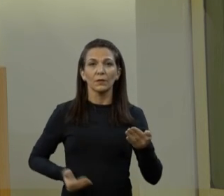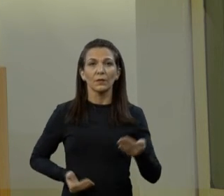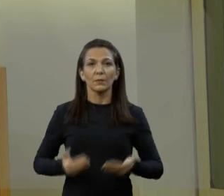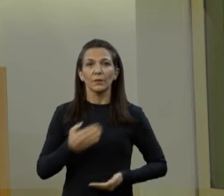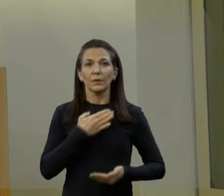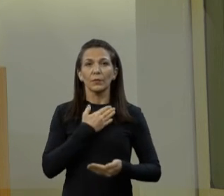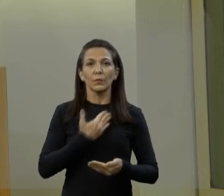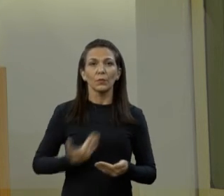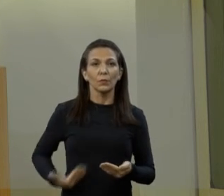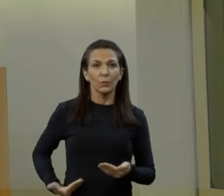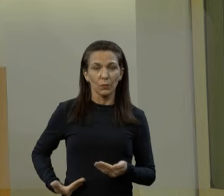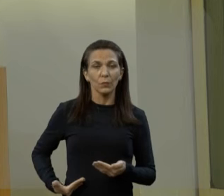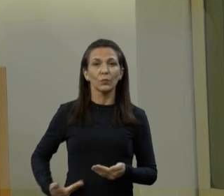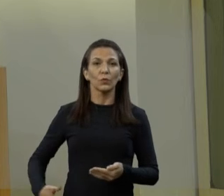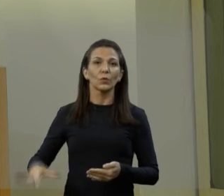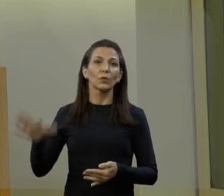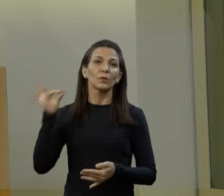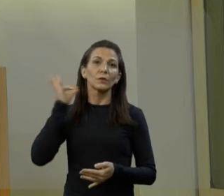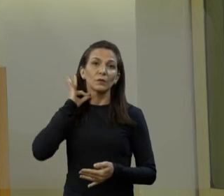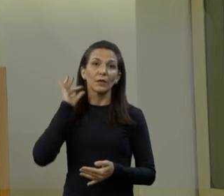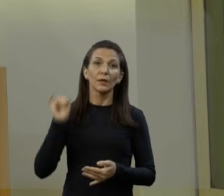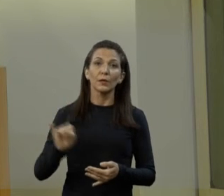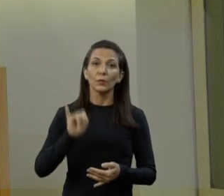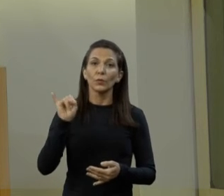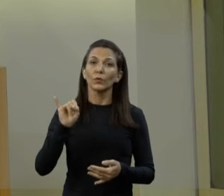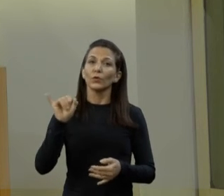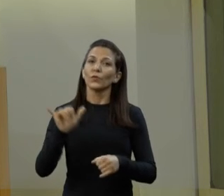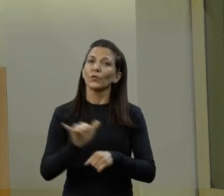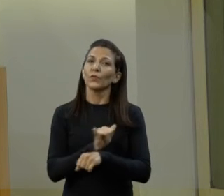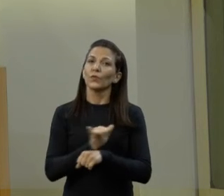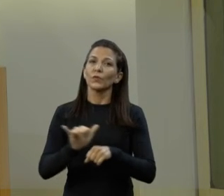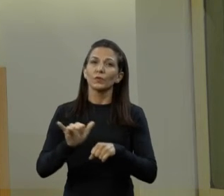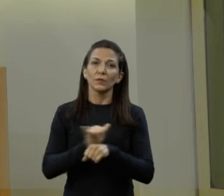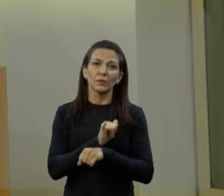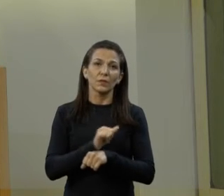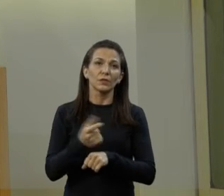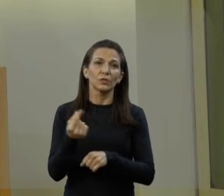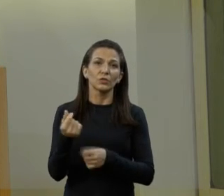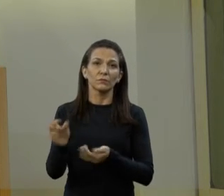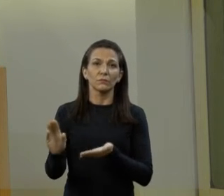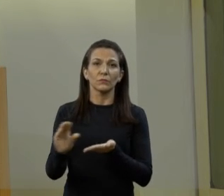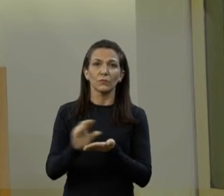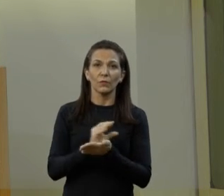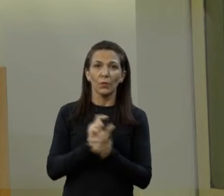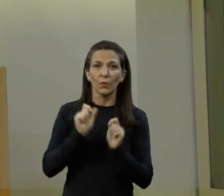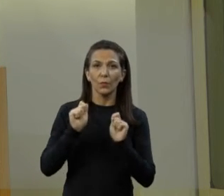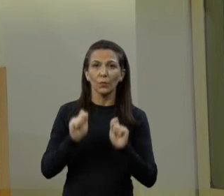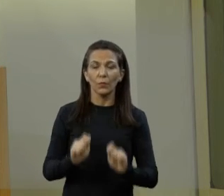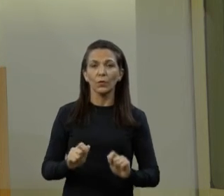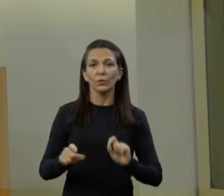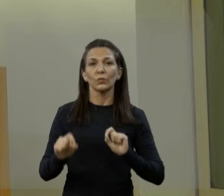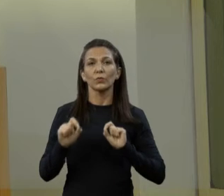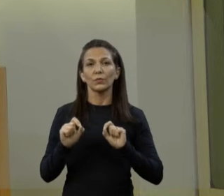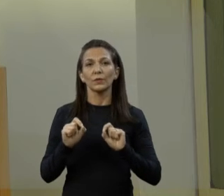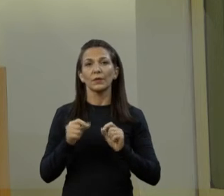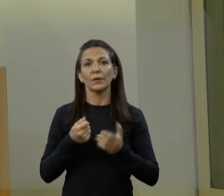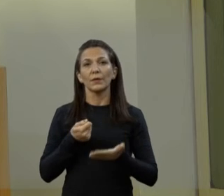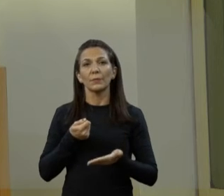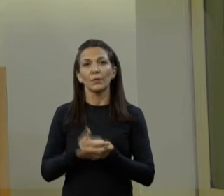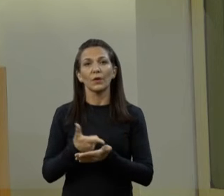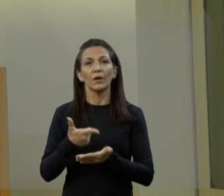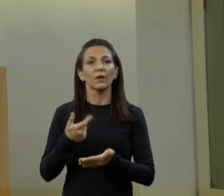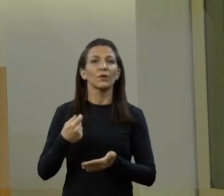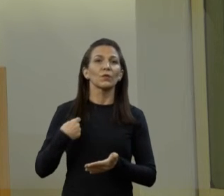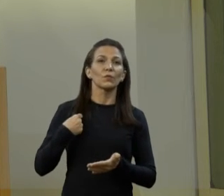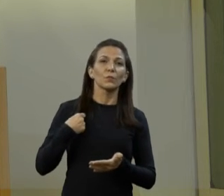além é considerado uma importante e moderna ferramenta de captação de recursos o qual pode se tratar de contribuição